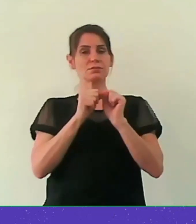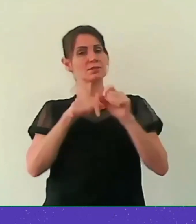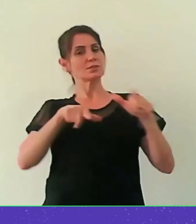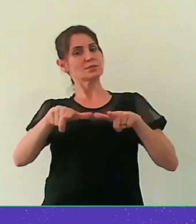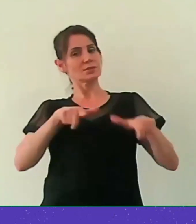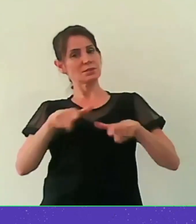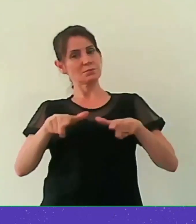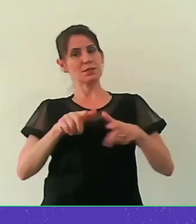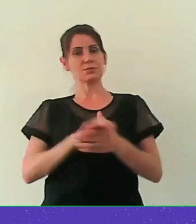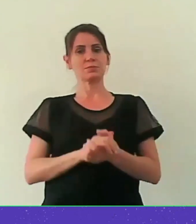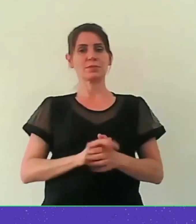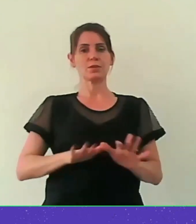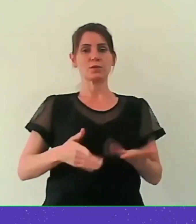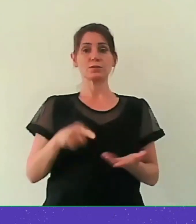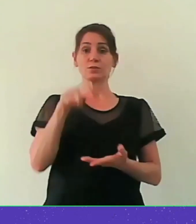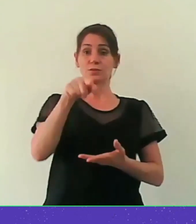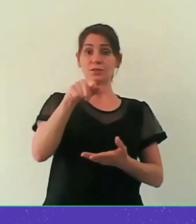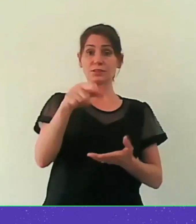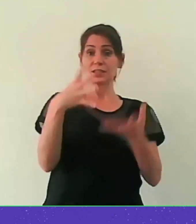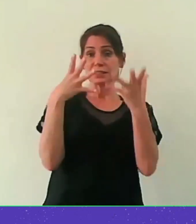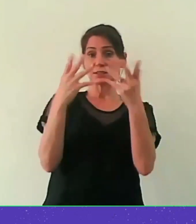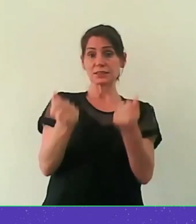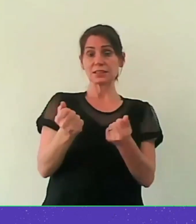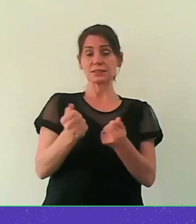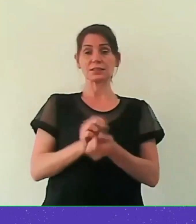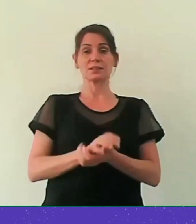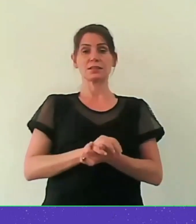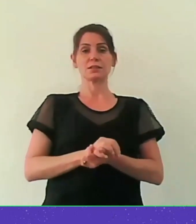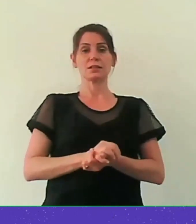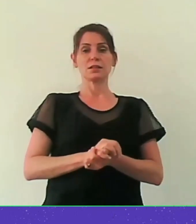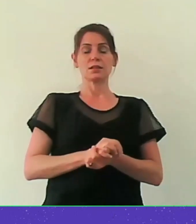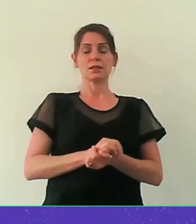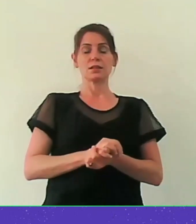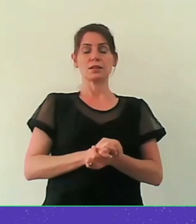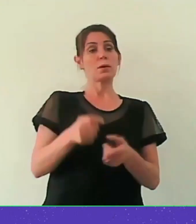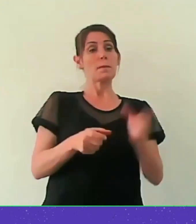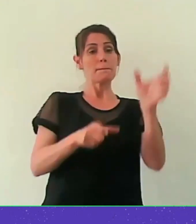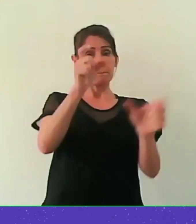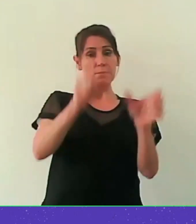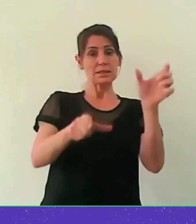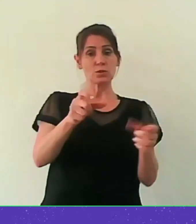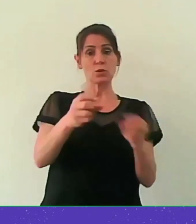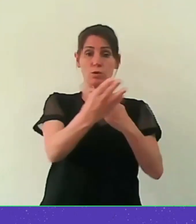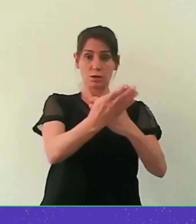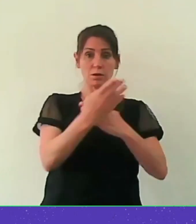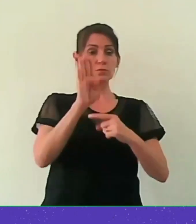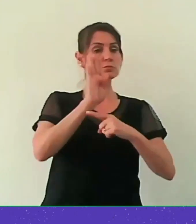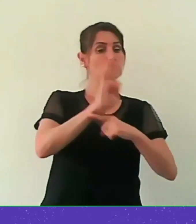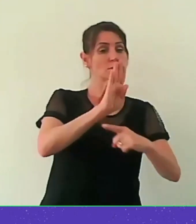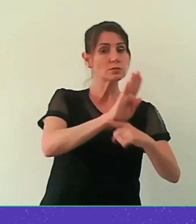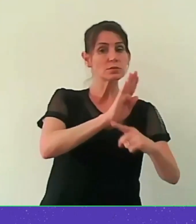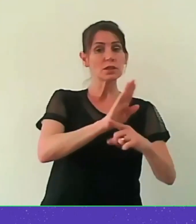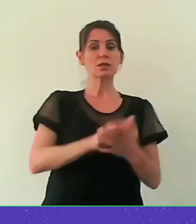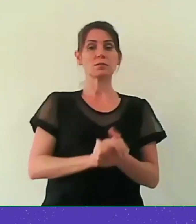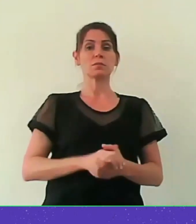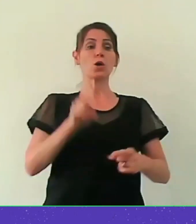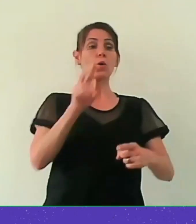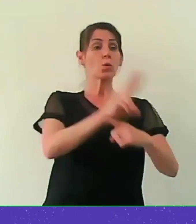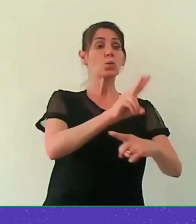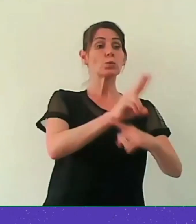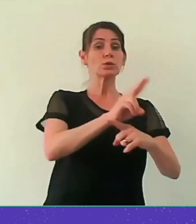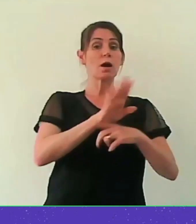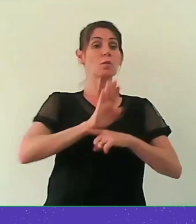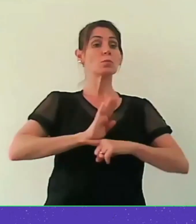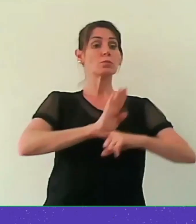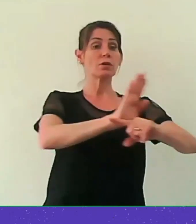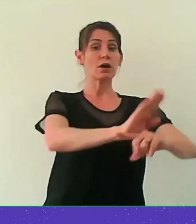Quando você recebe um contato para cuidar, você telefona, você escreve o WhatsApp para cuidar dessa pessoa, você